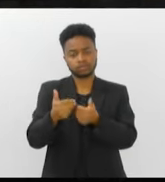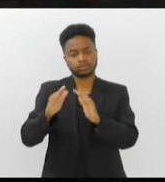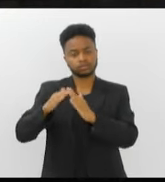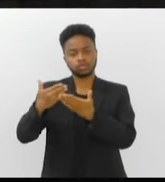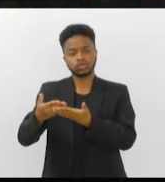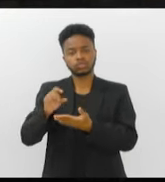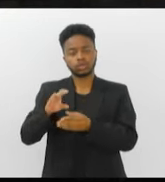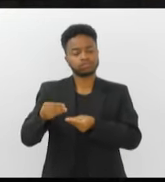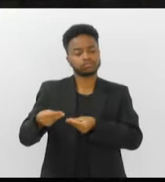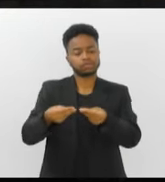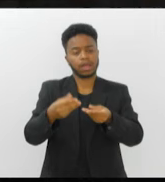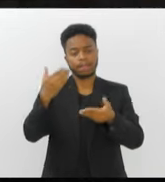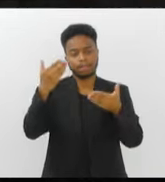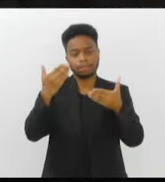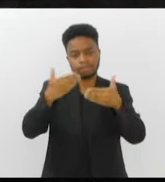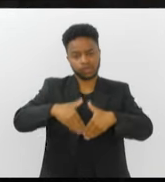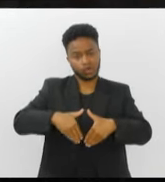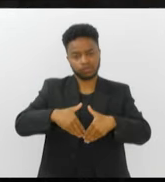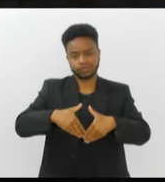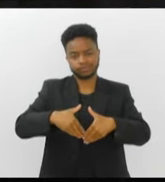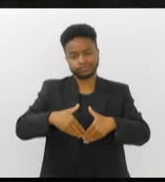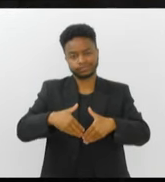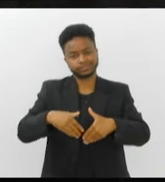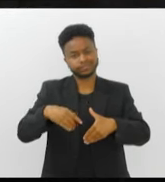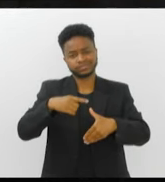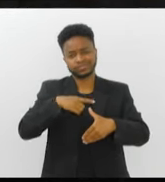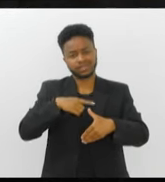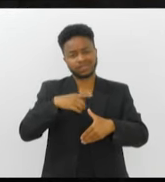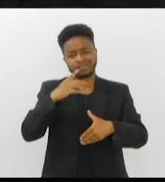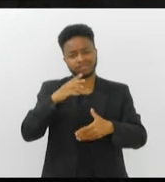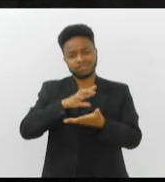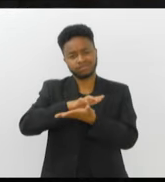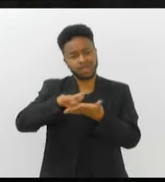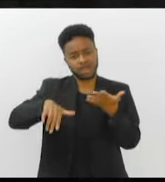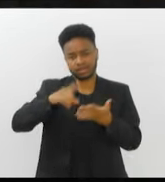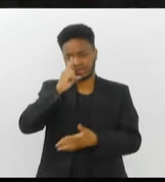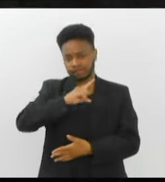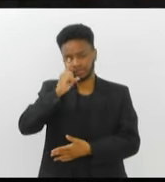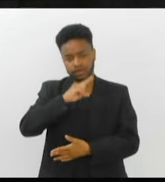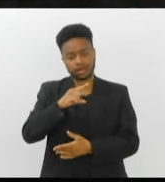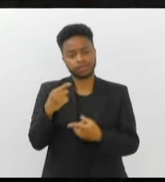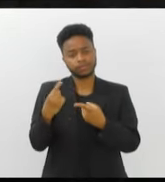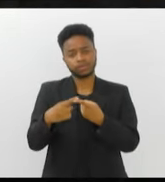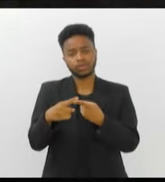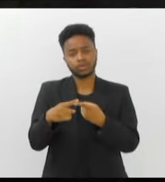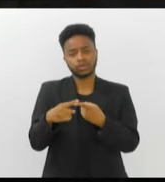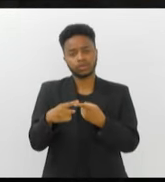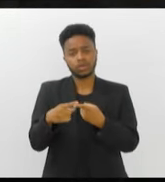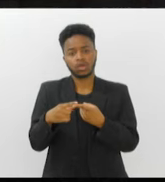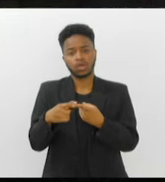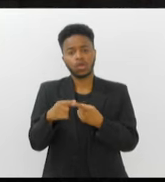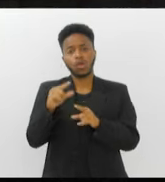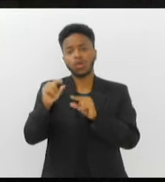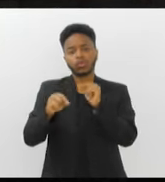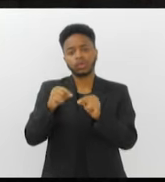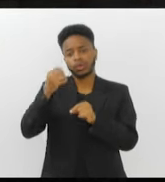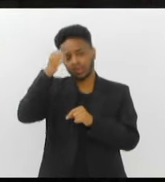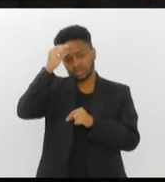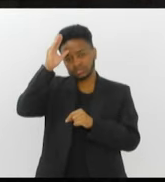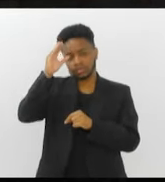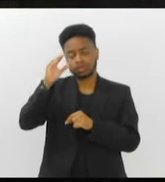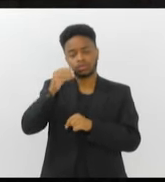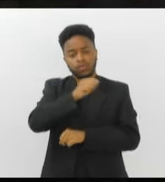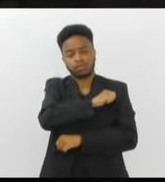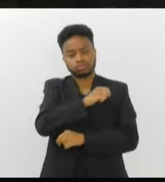para os alunos abre espaço para uma série de distorções. Qual era o acúmulo que esses estudantes já tinham quando chegaram no